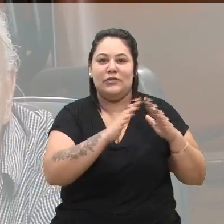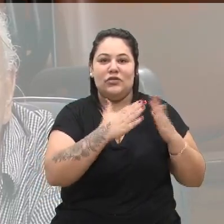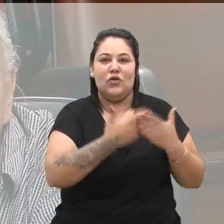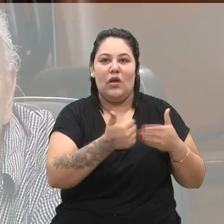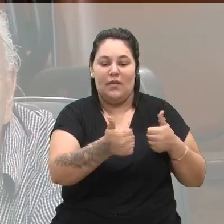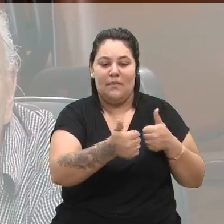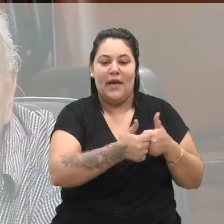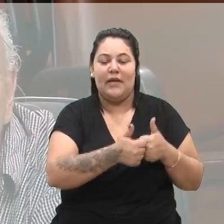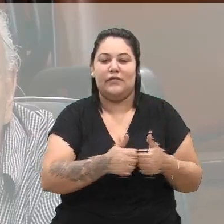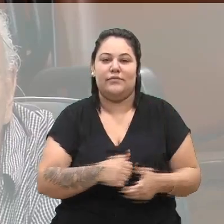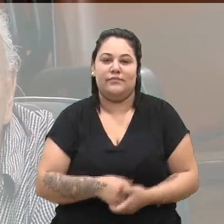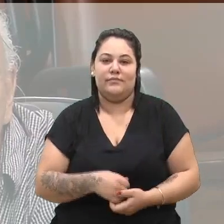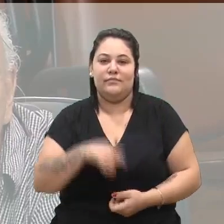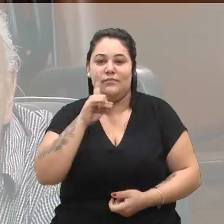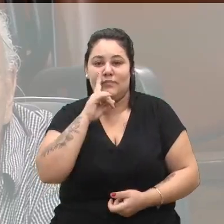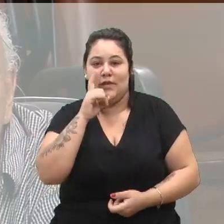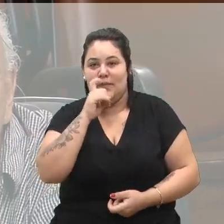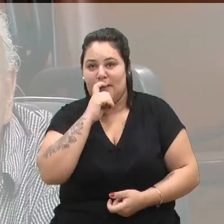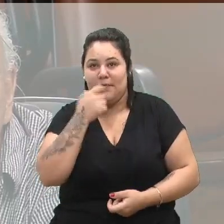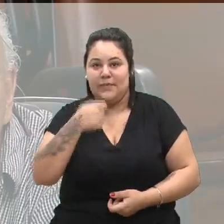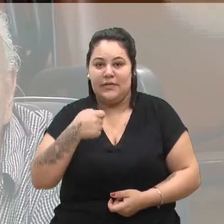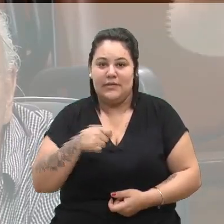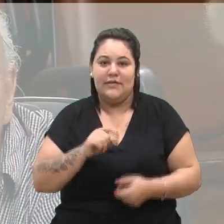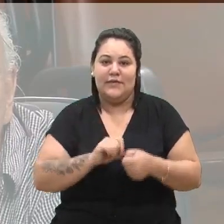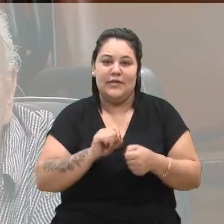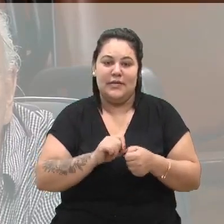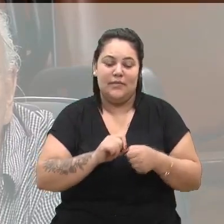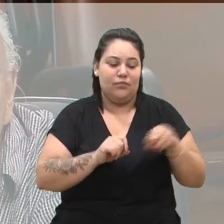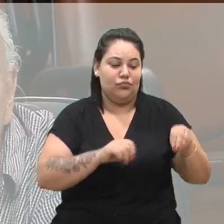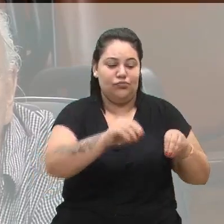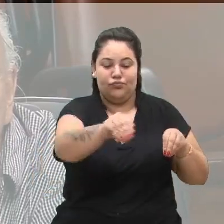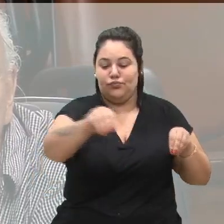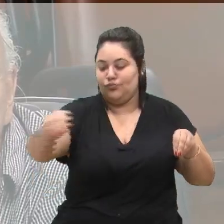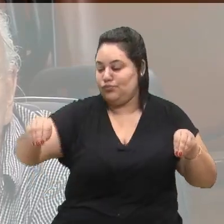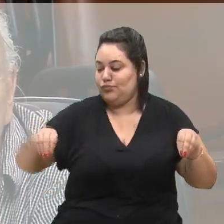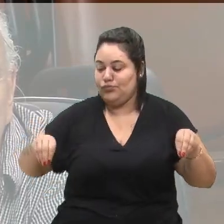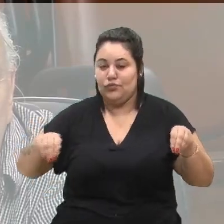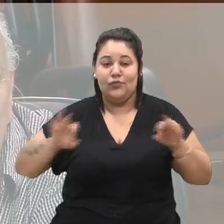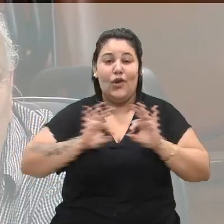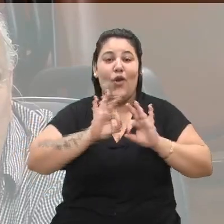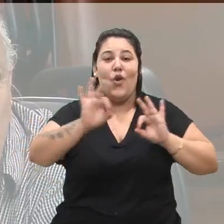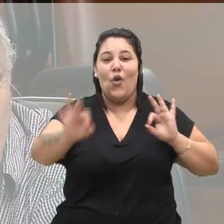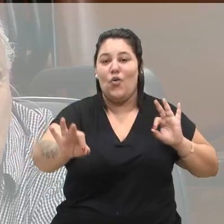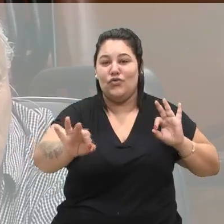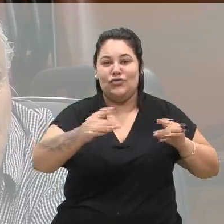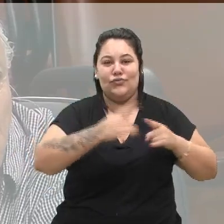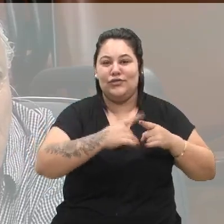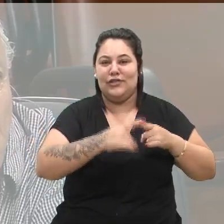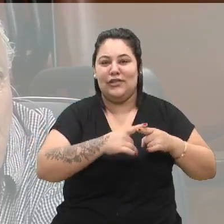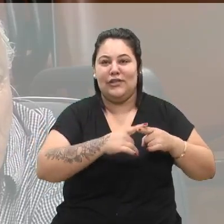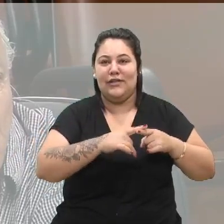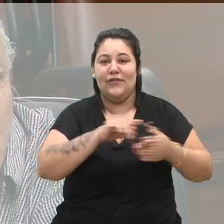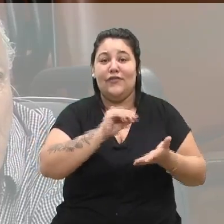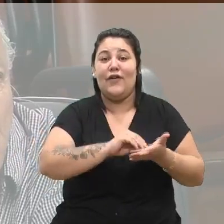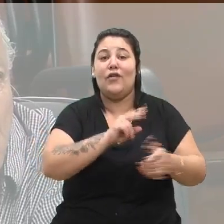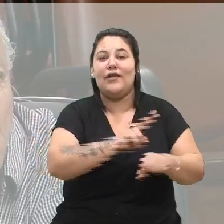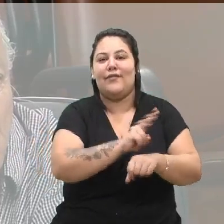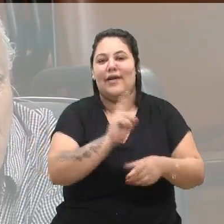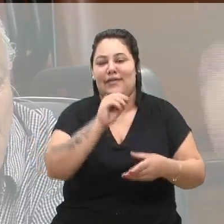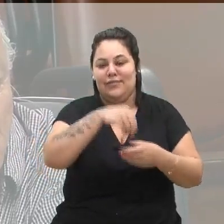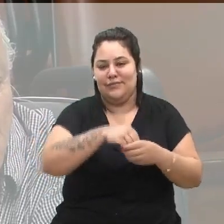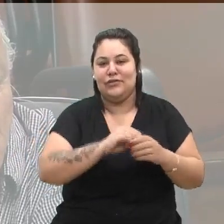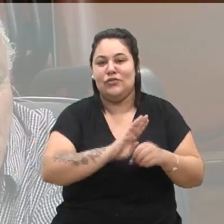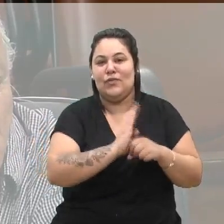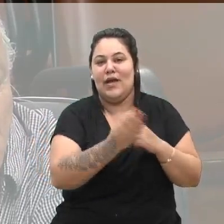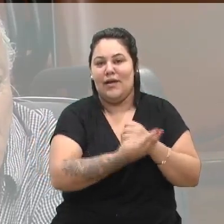fazer a peregrinação, deixar o filho na escola A, B e C, porque não tem vaga suficiente no seu bairro? E